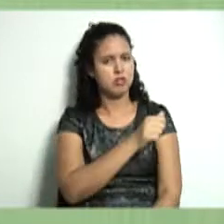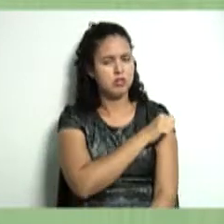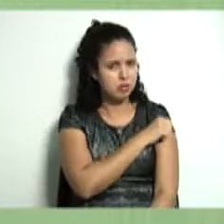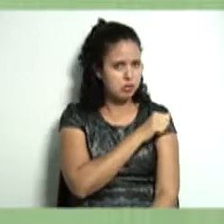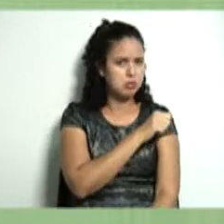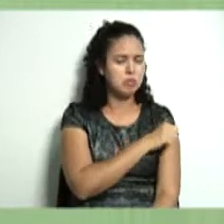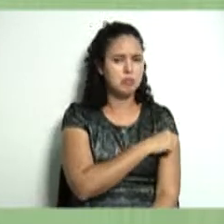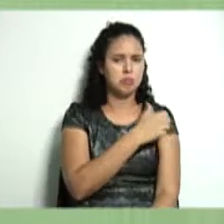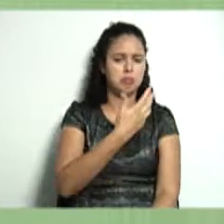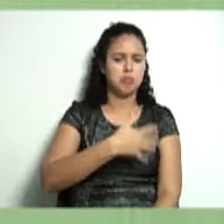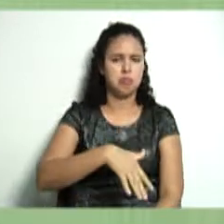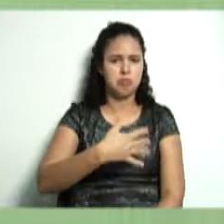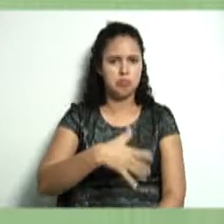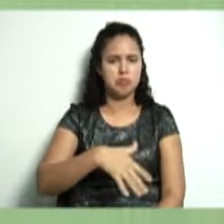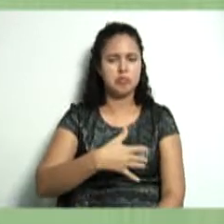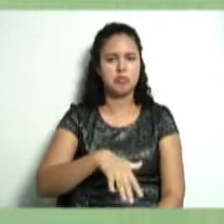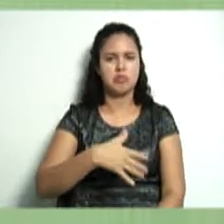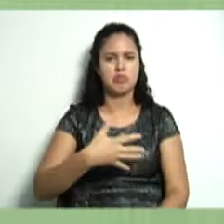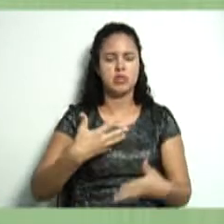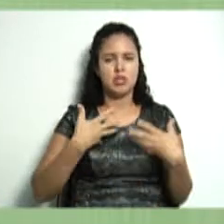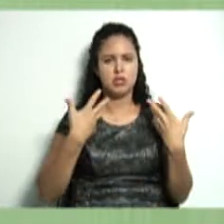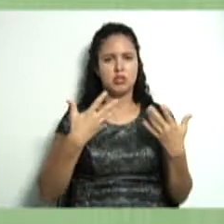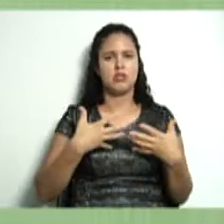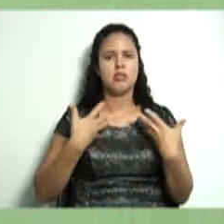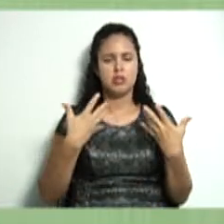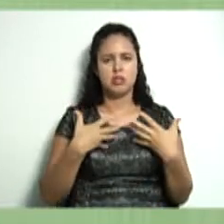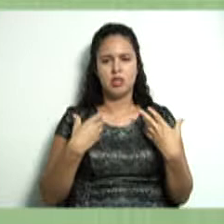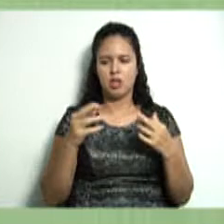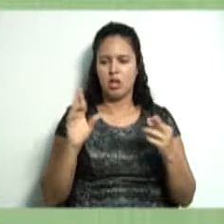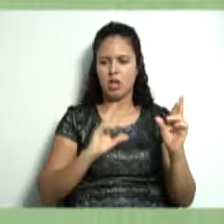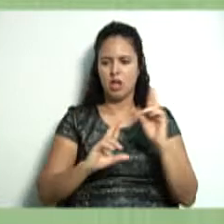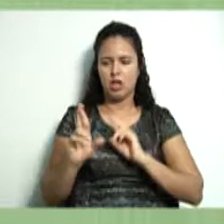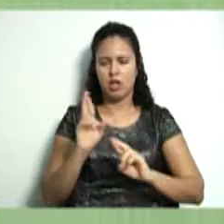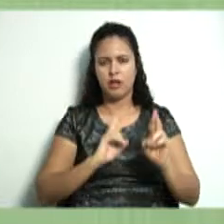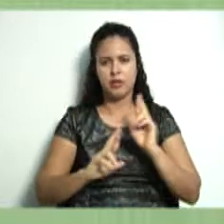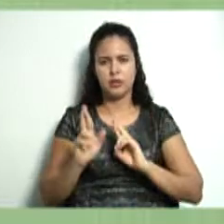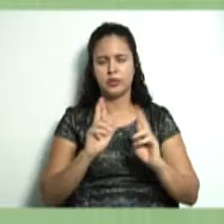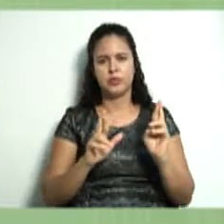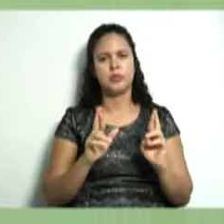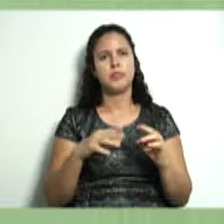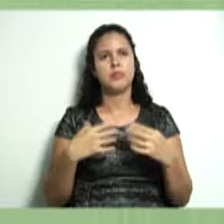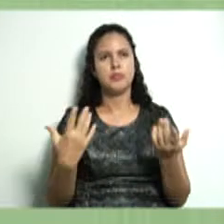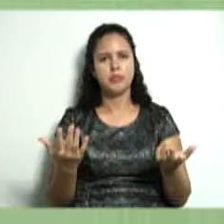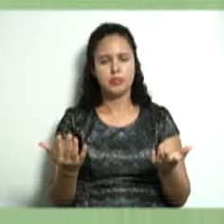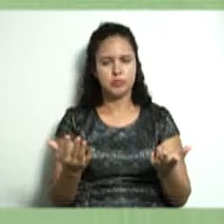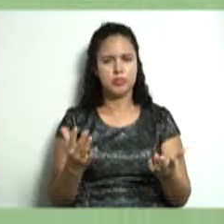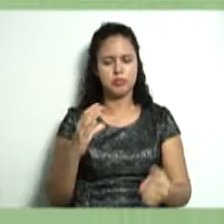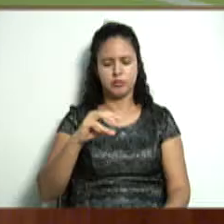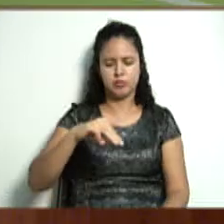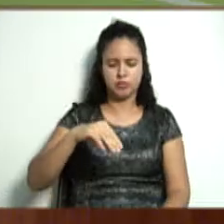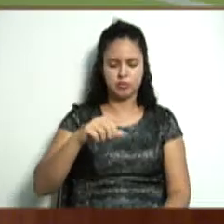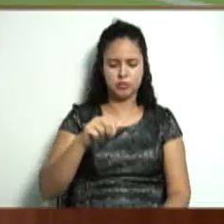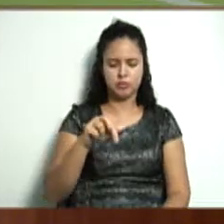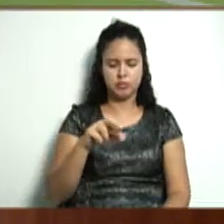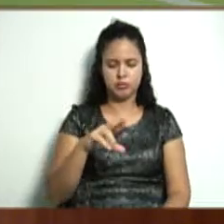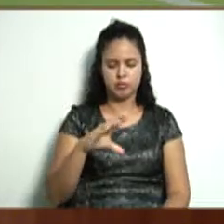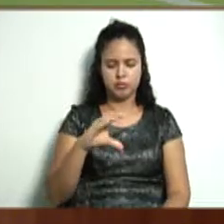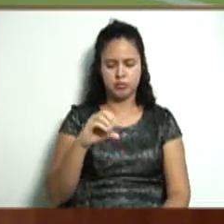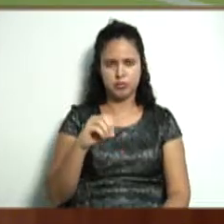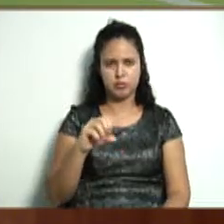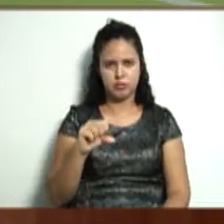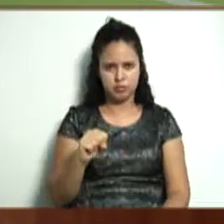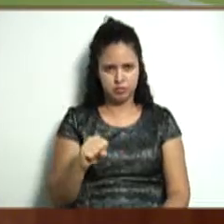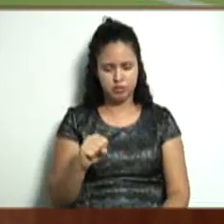estão muito participativos. Marcos, Thalita e Luísa, aqui